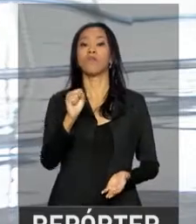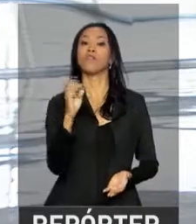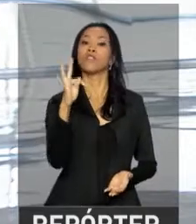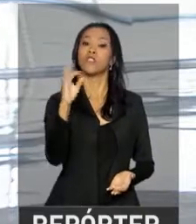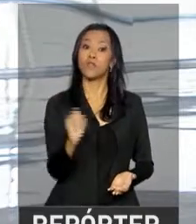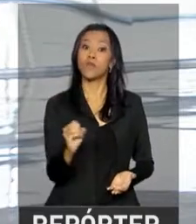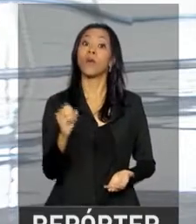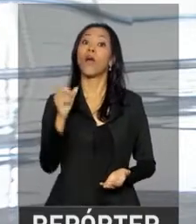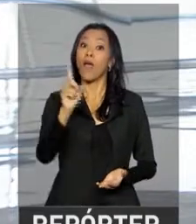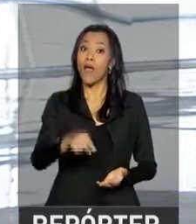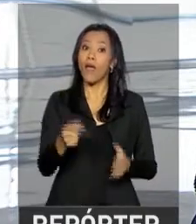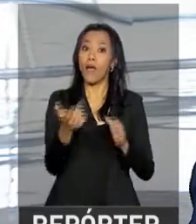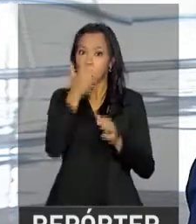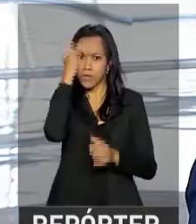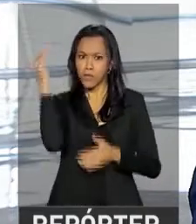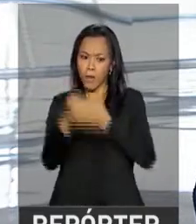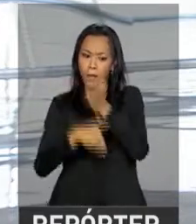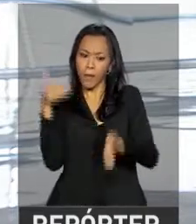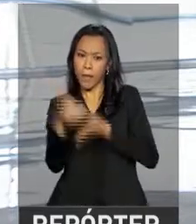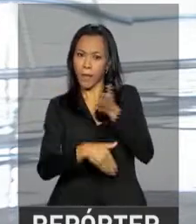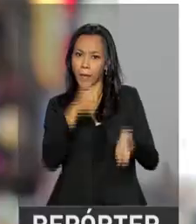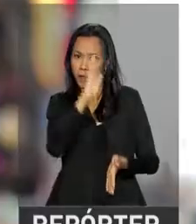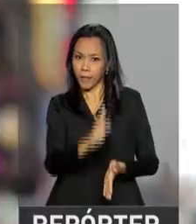de visitantes no país.